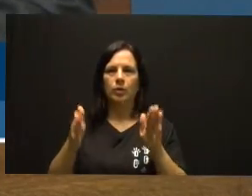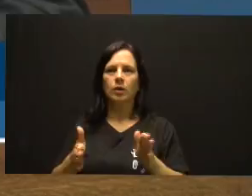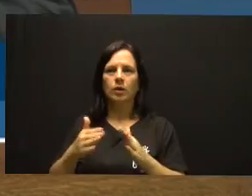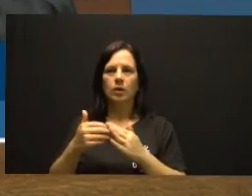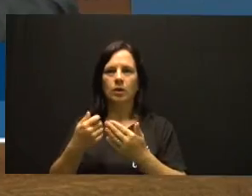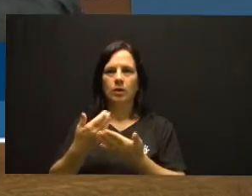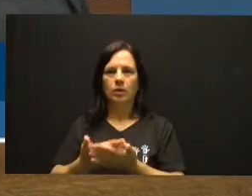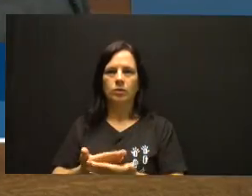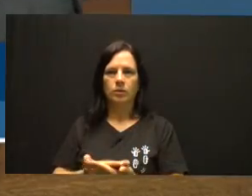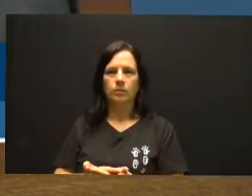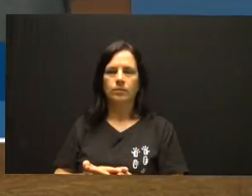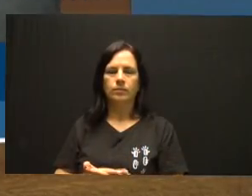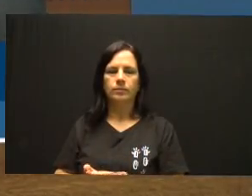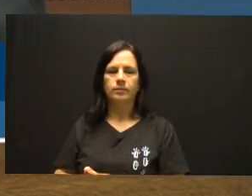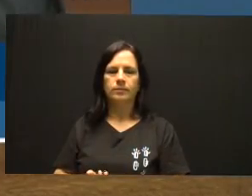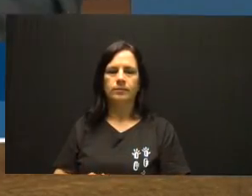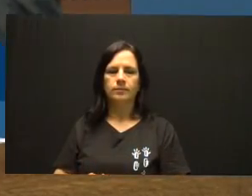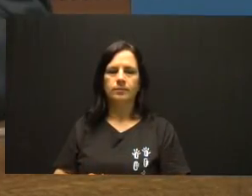aula.